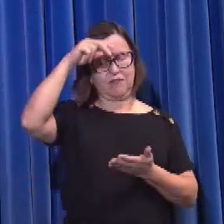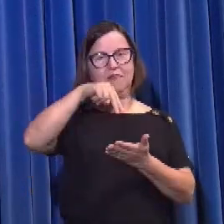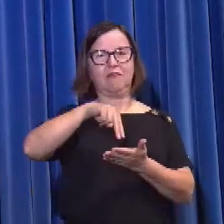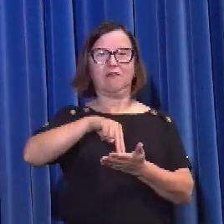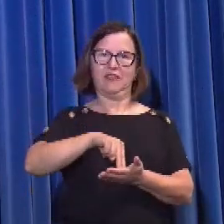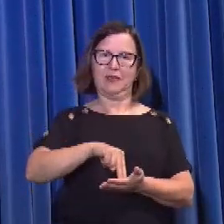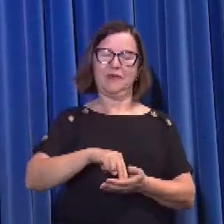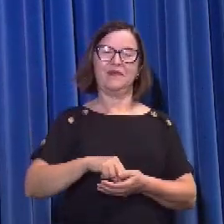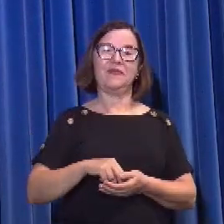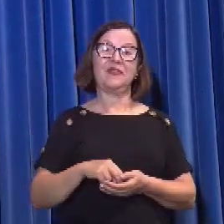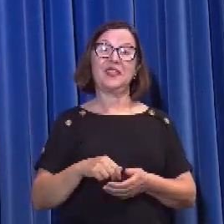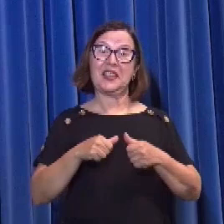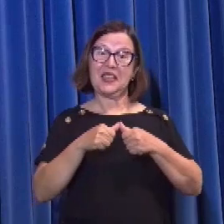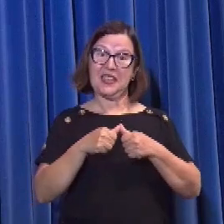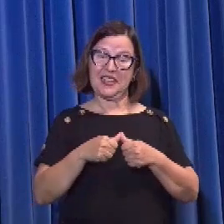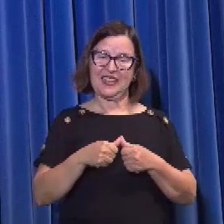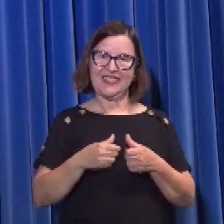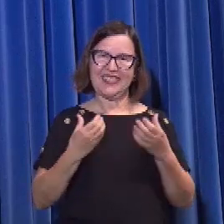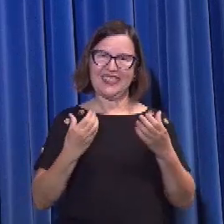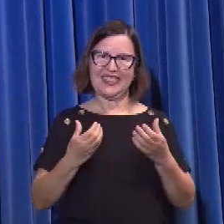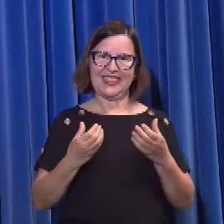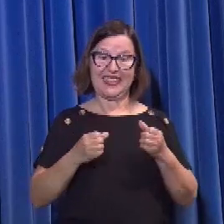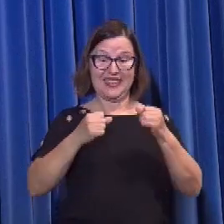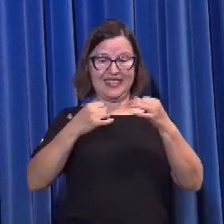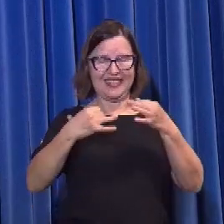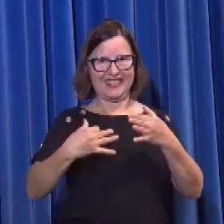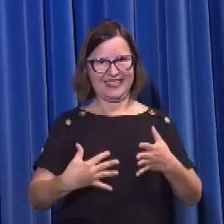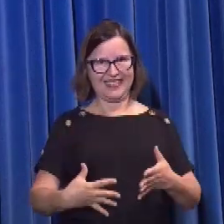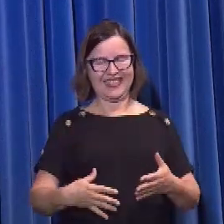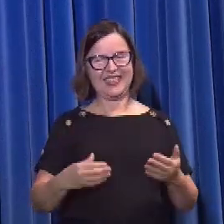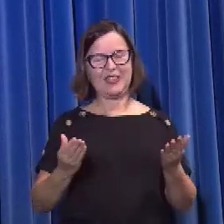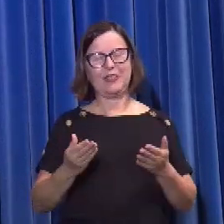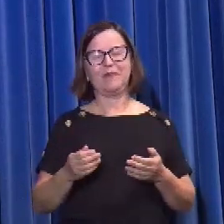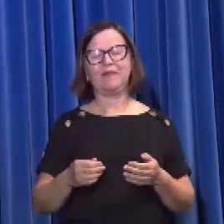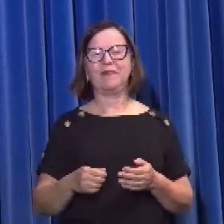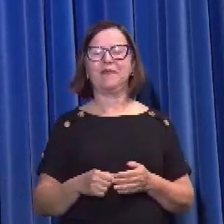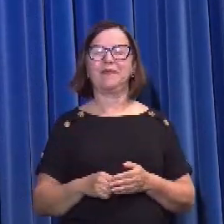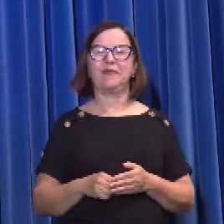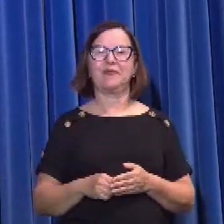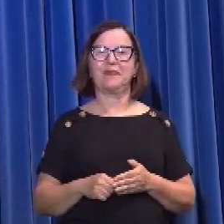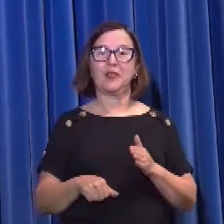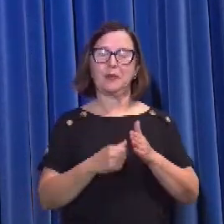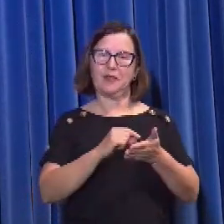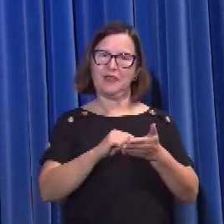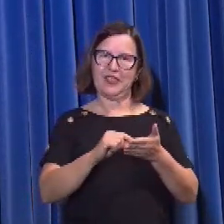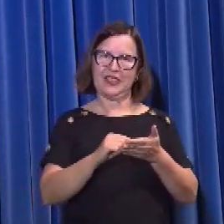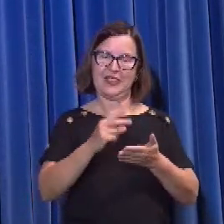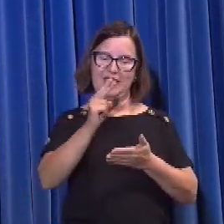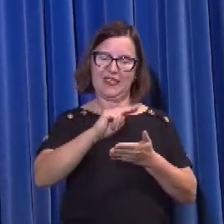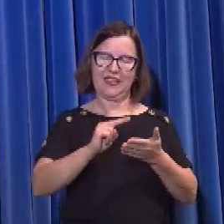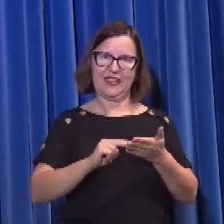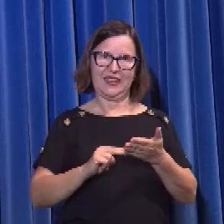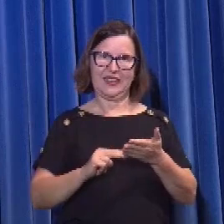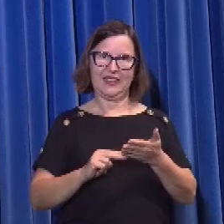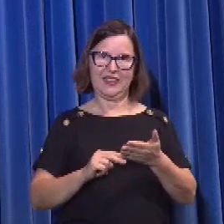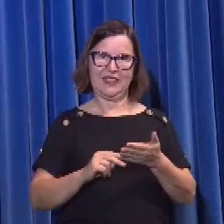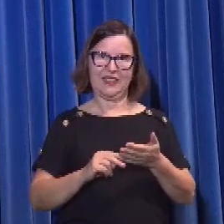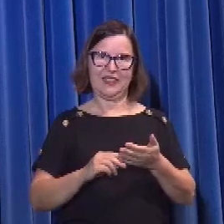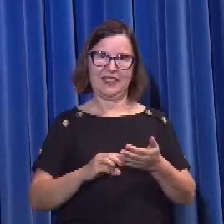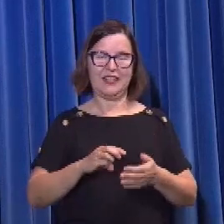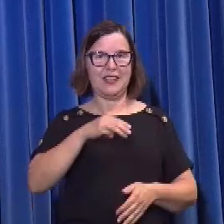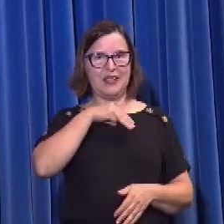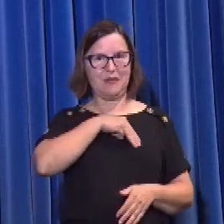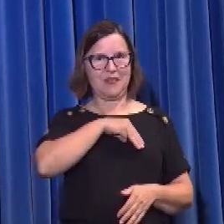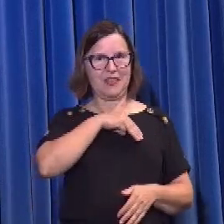isso que eu gostaria de compartilhar com vocês aqui. E o primeiro versículo que eu gostaria de ler com vocês está lá em Mateus,